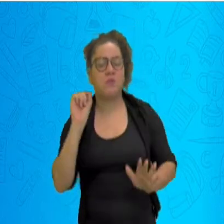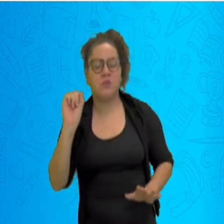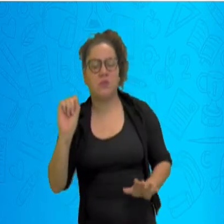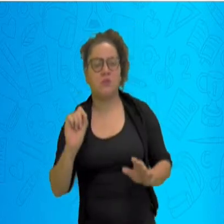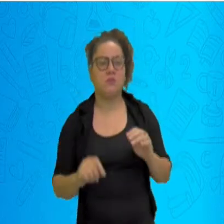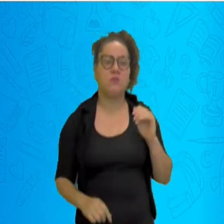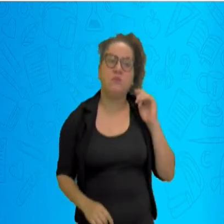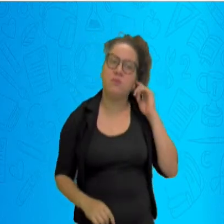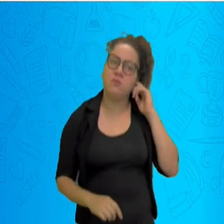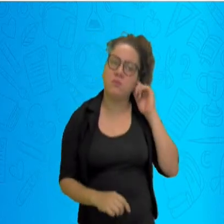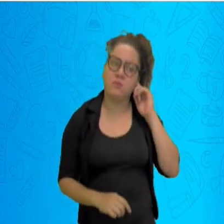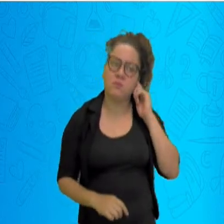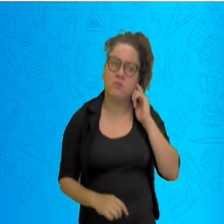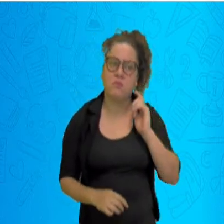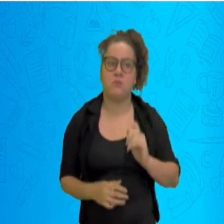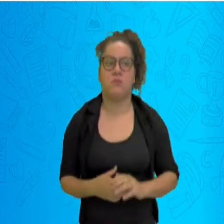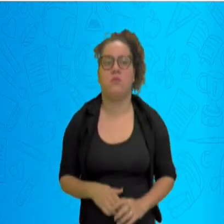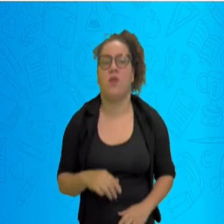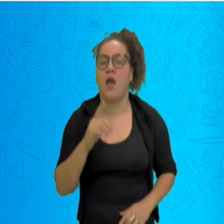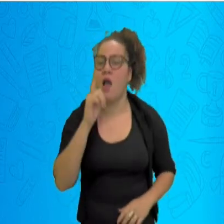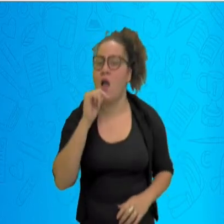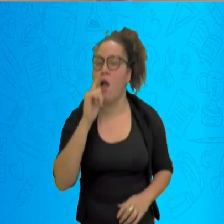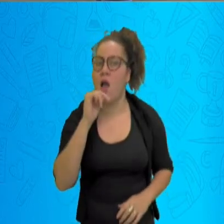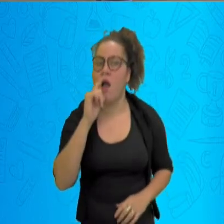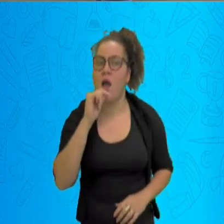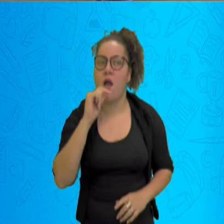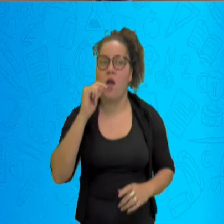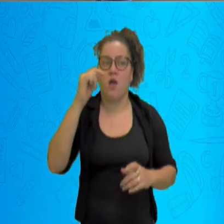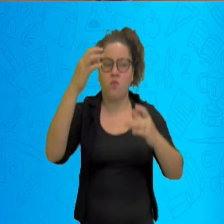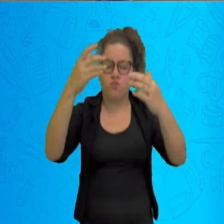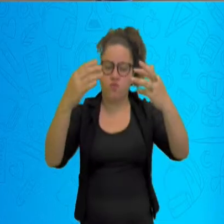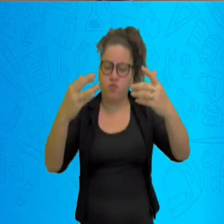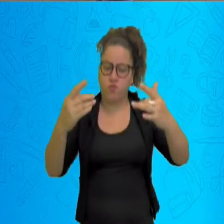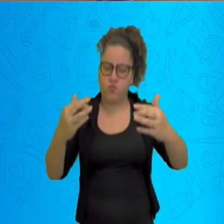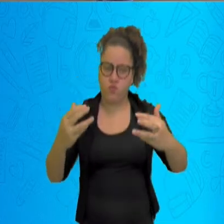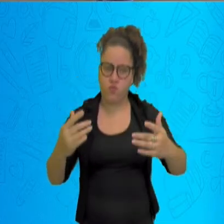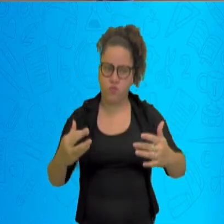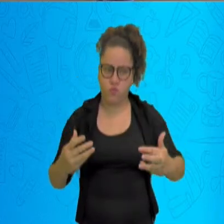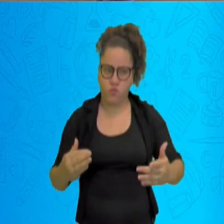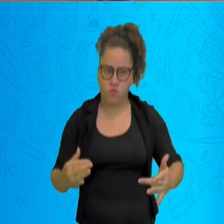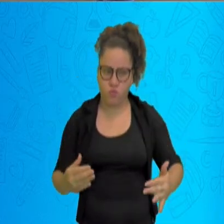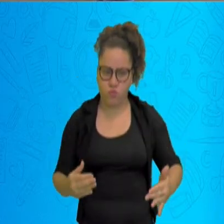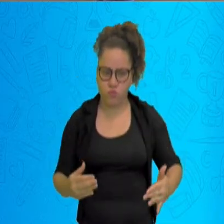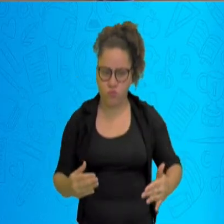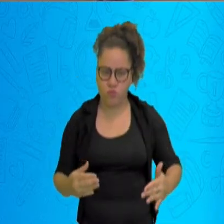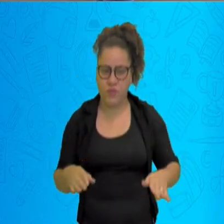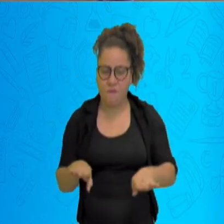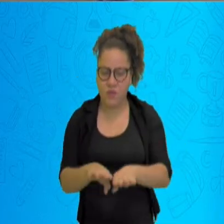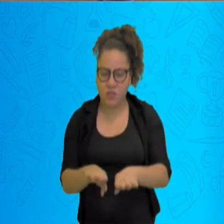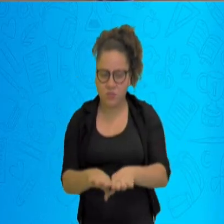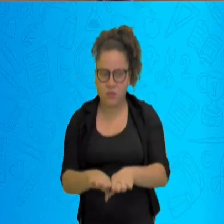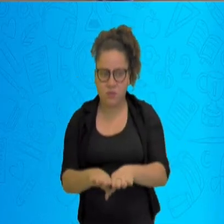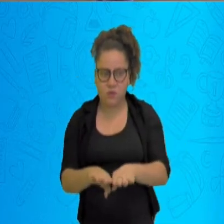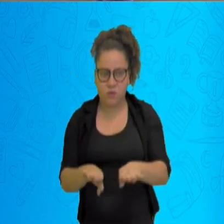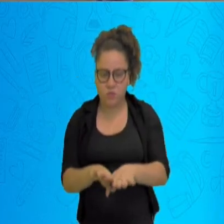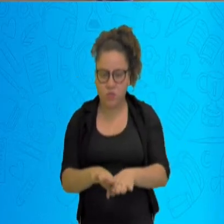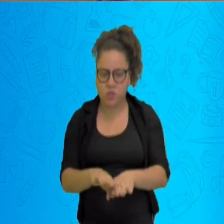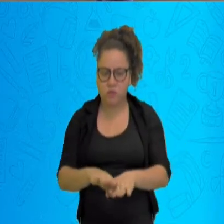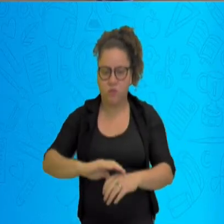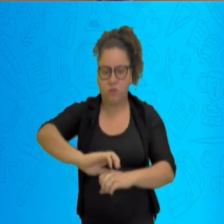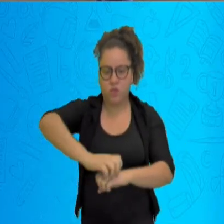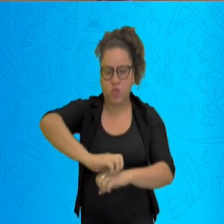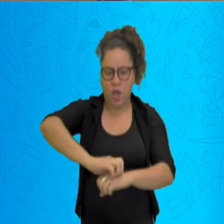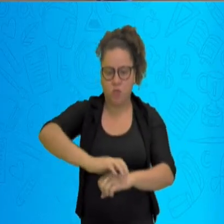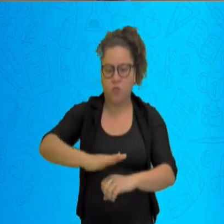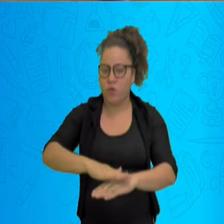você? Quando essa água aqui está escorrendo e o meu bojo aqui não está fechado,